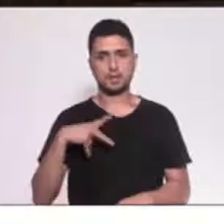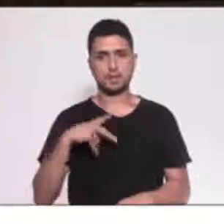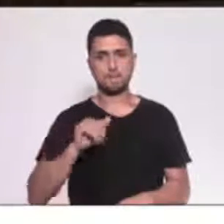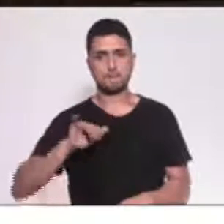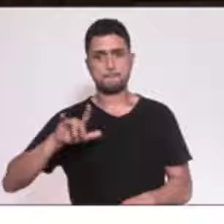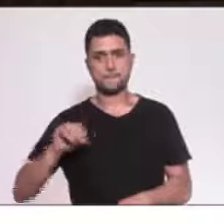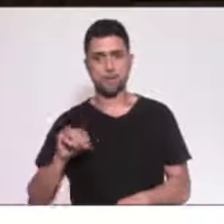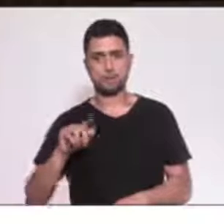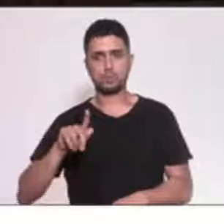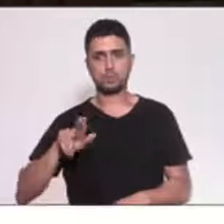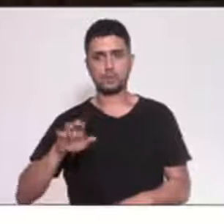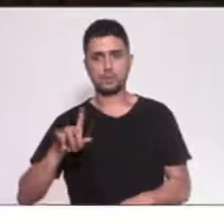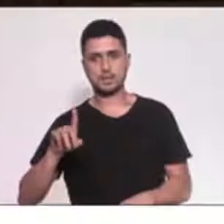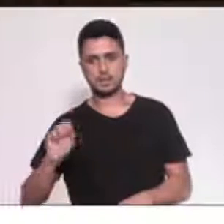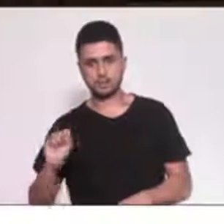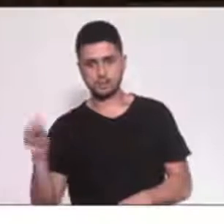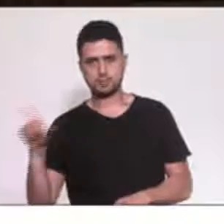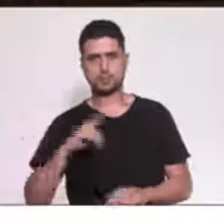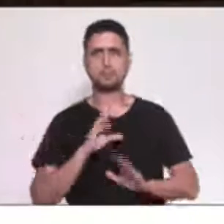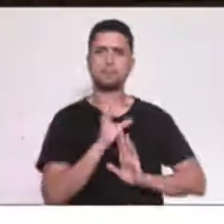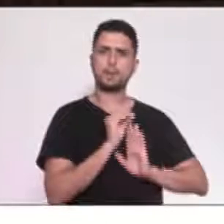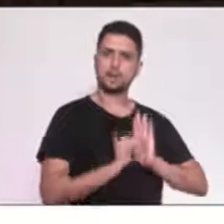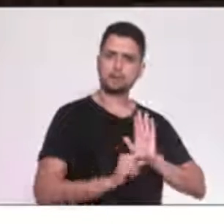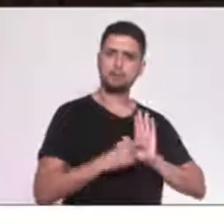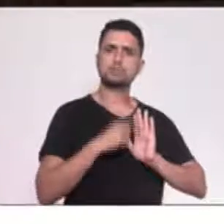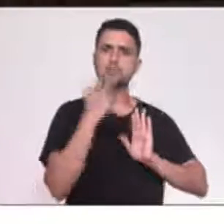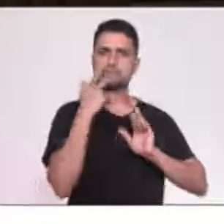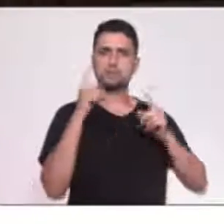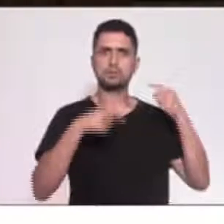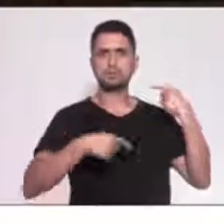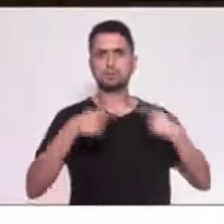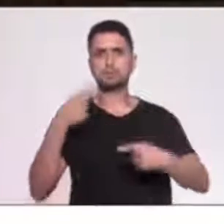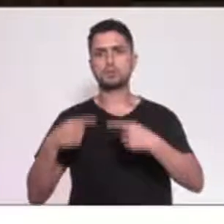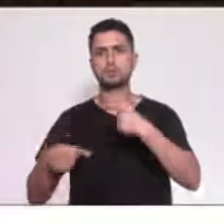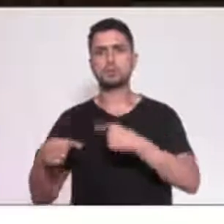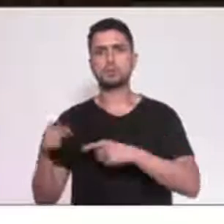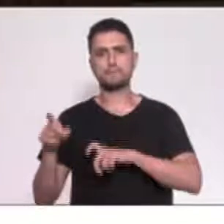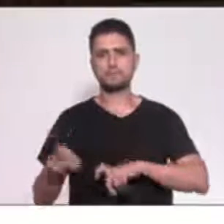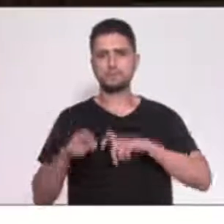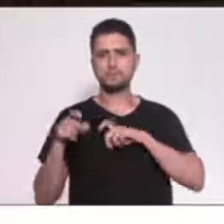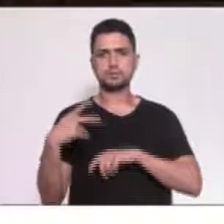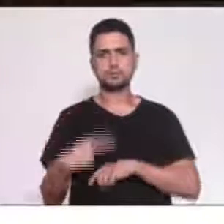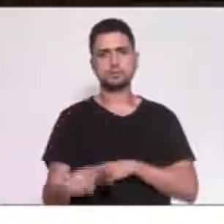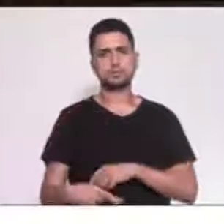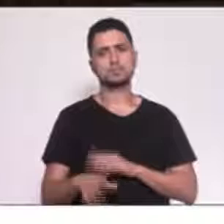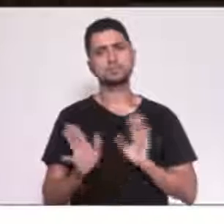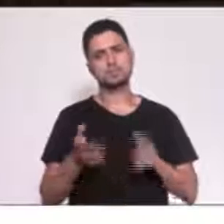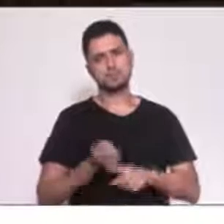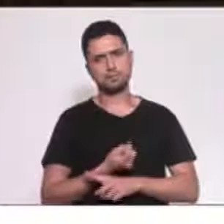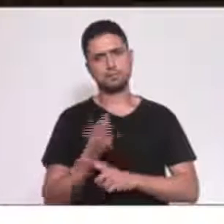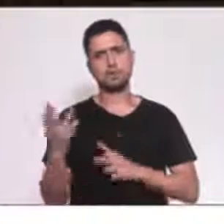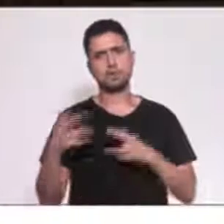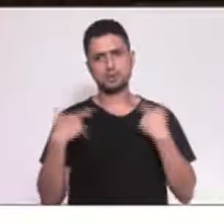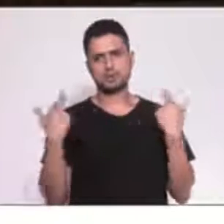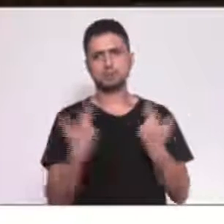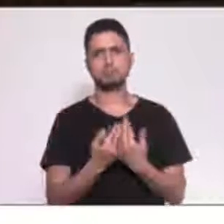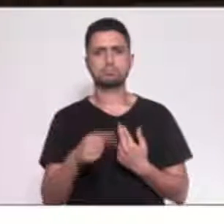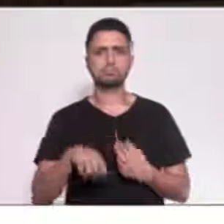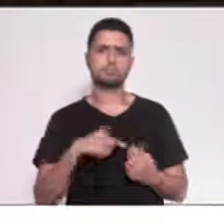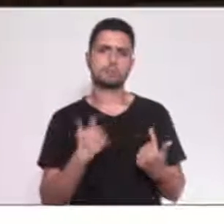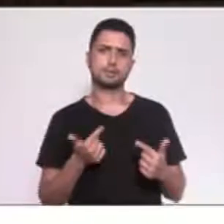esta endossada pelo secretário de Fazenda em mais de uma audiência pública aqui na casa, a pauta da